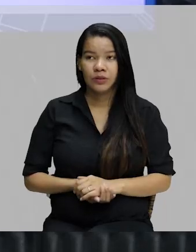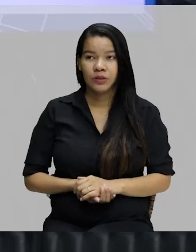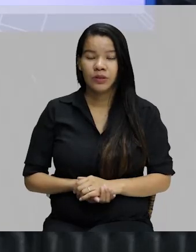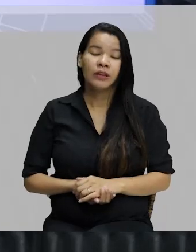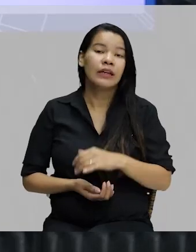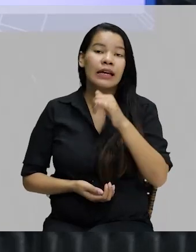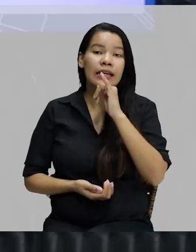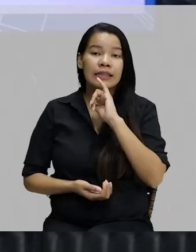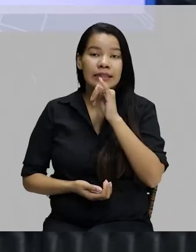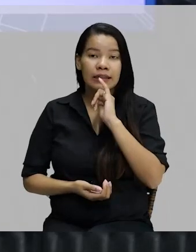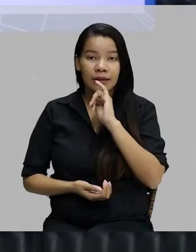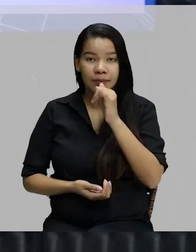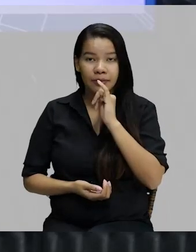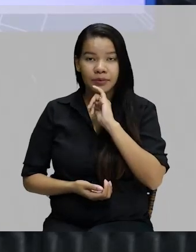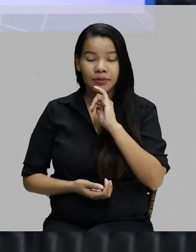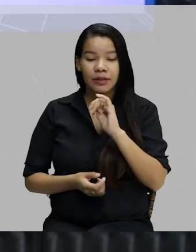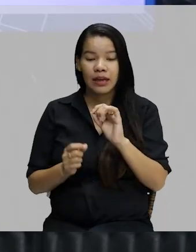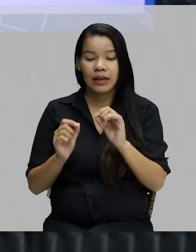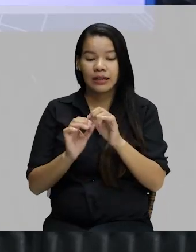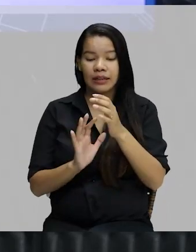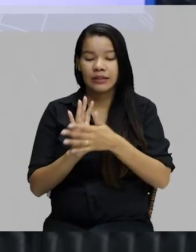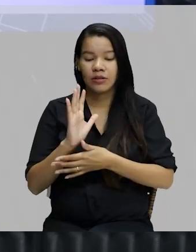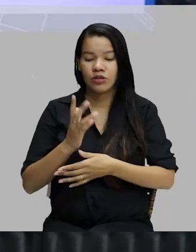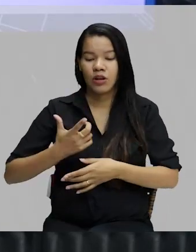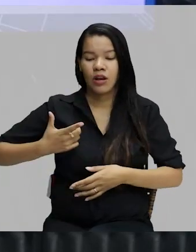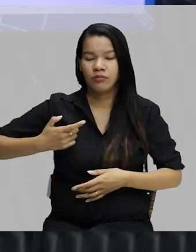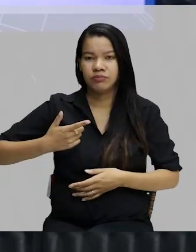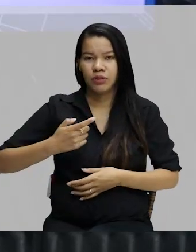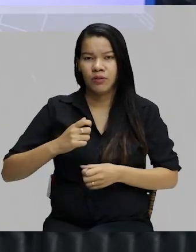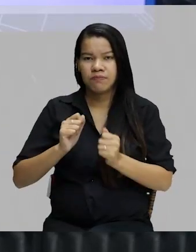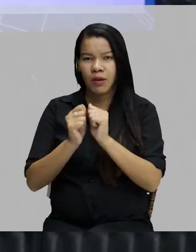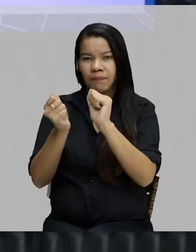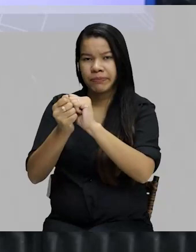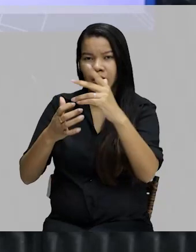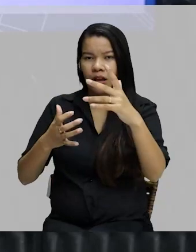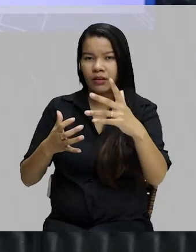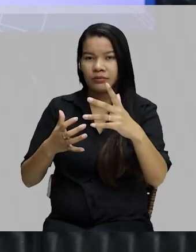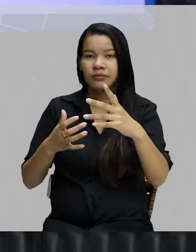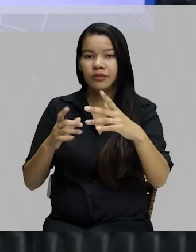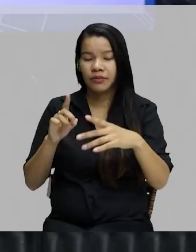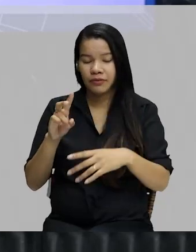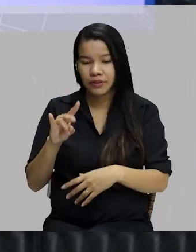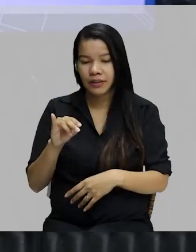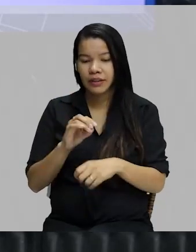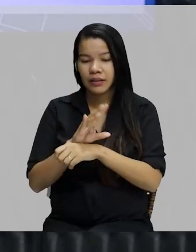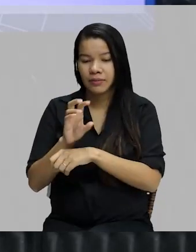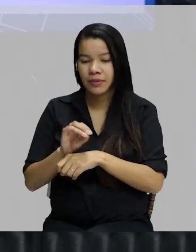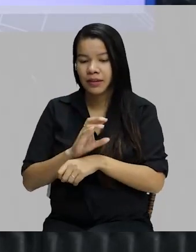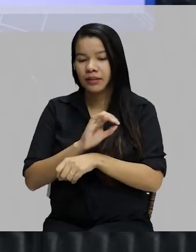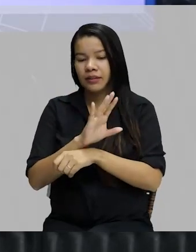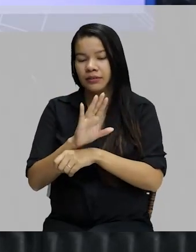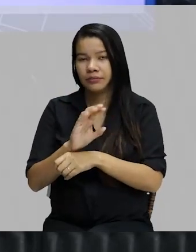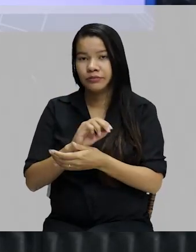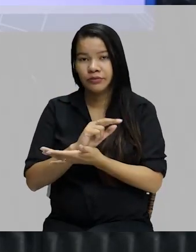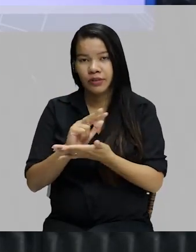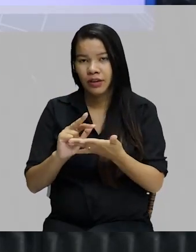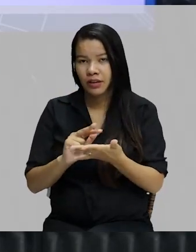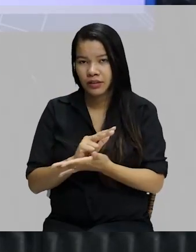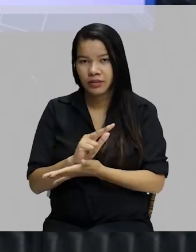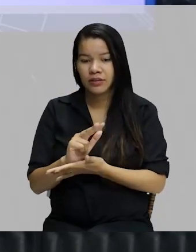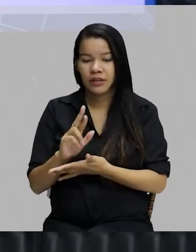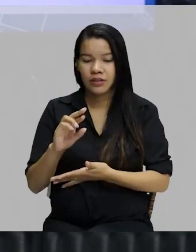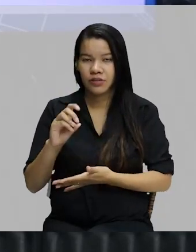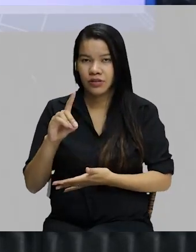vai liberar muita radiação e também a utilização nos reatores nucleares.